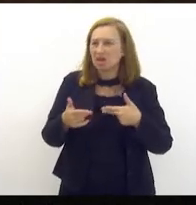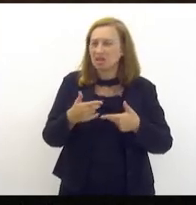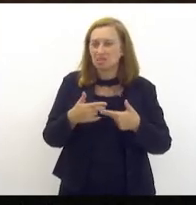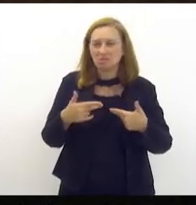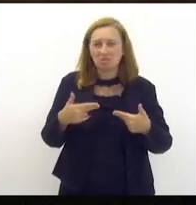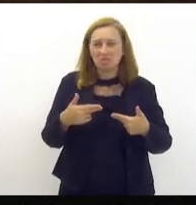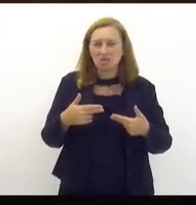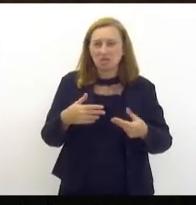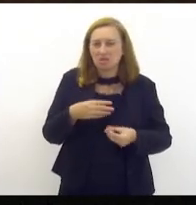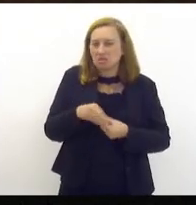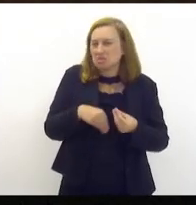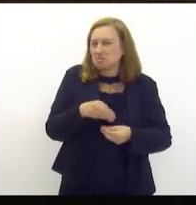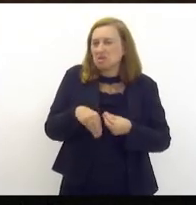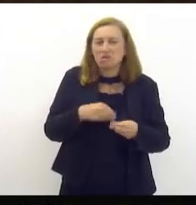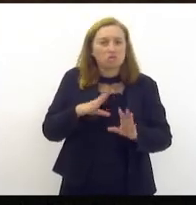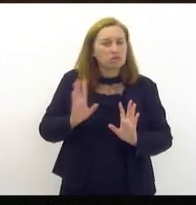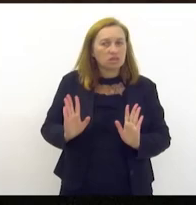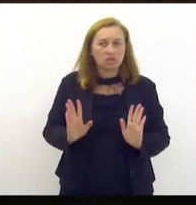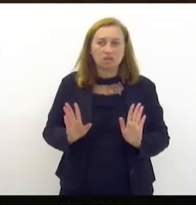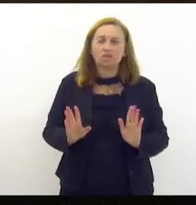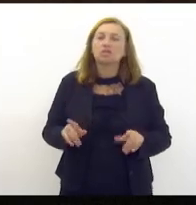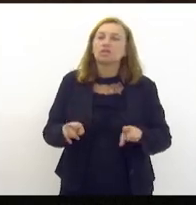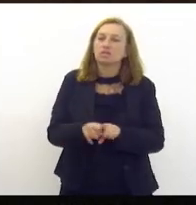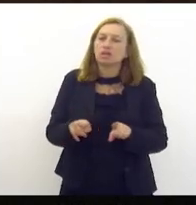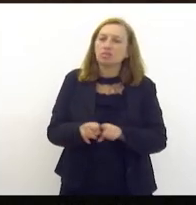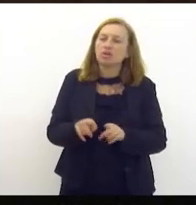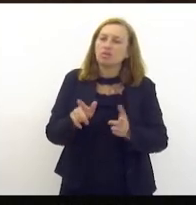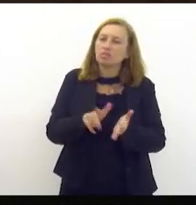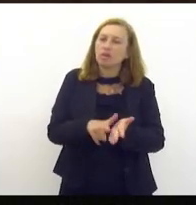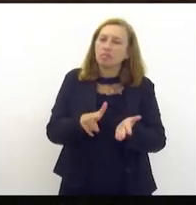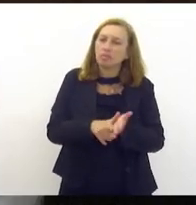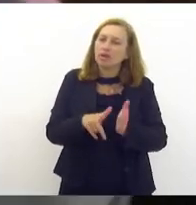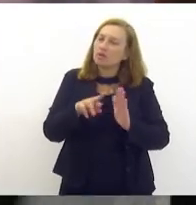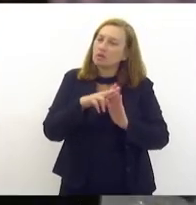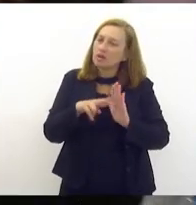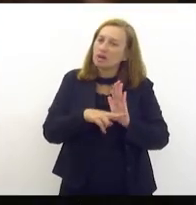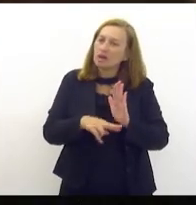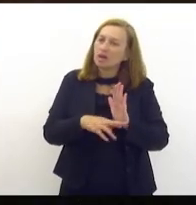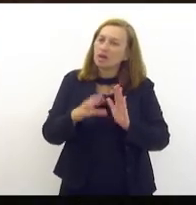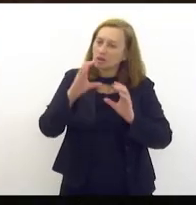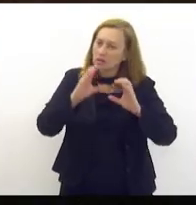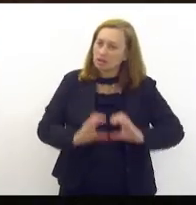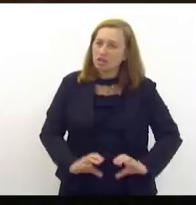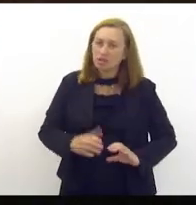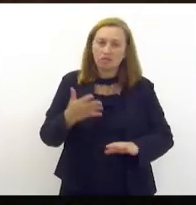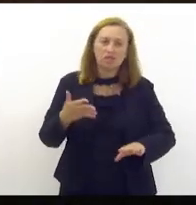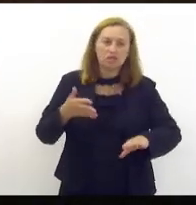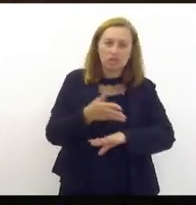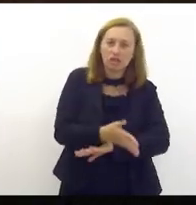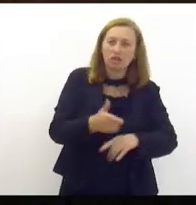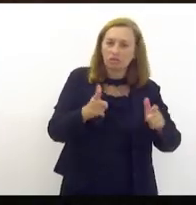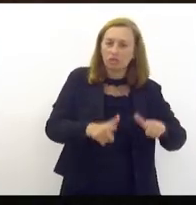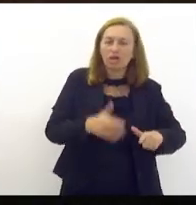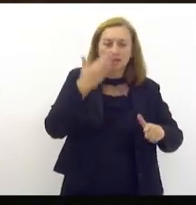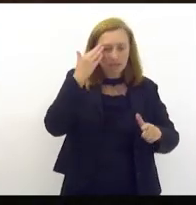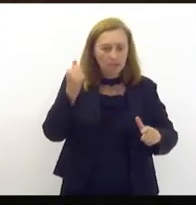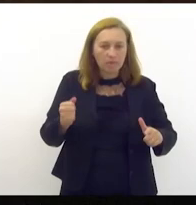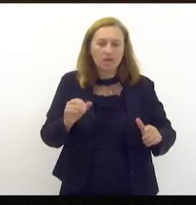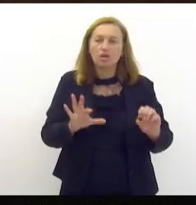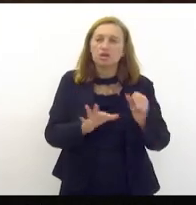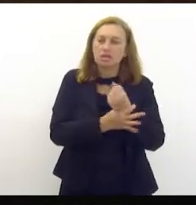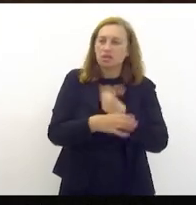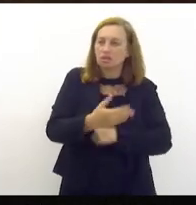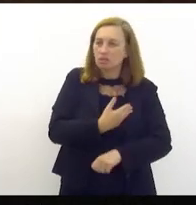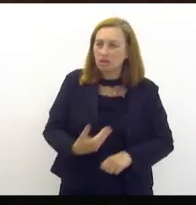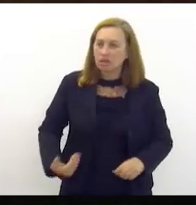acontecendo. Nós vamos estar também confeccionando a cartilha do cidadão. O cidadão já vai chegar na operação sabendo o que um agente pode fazer,